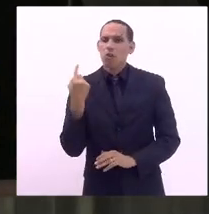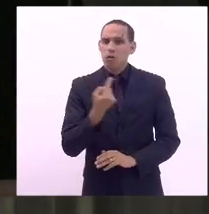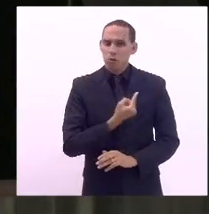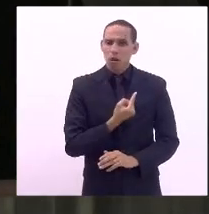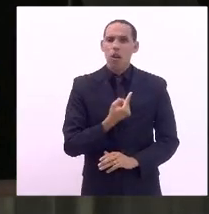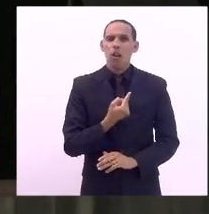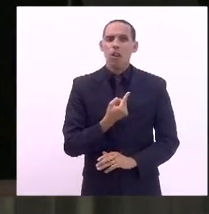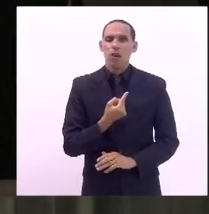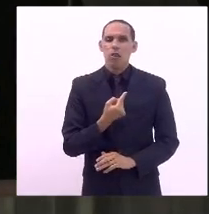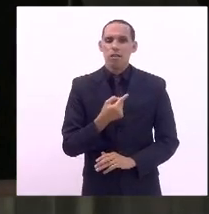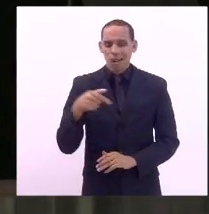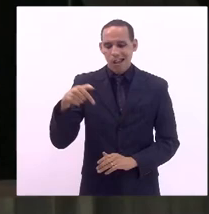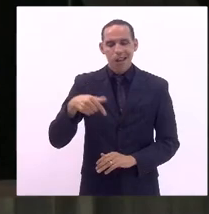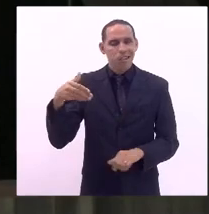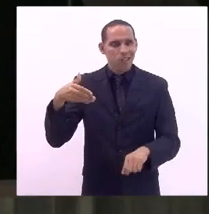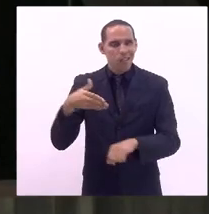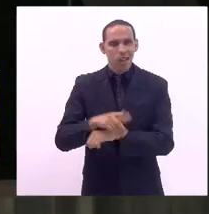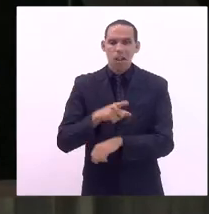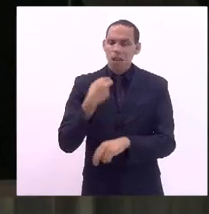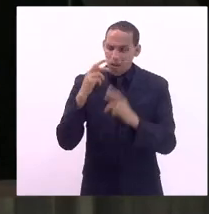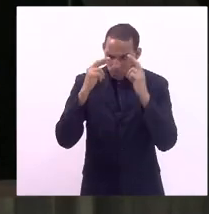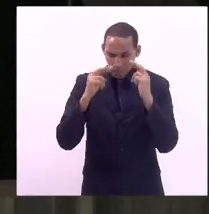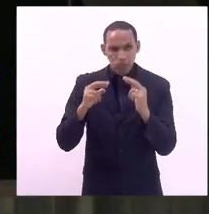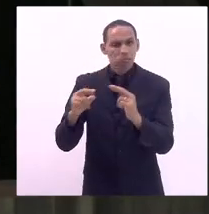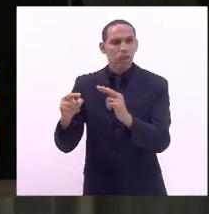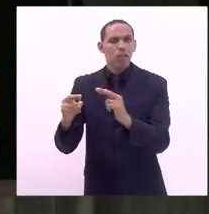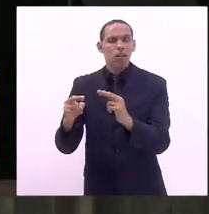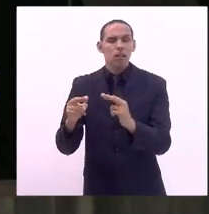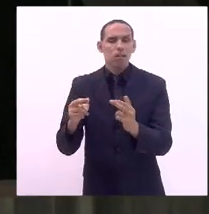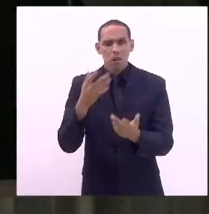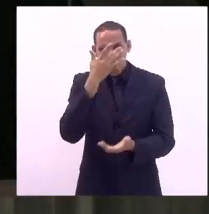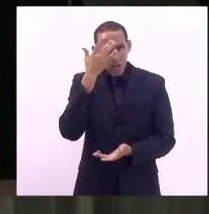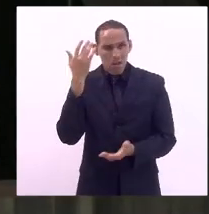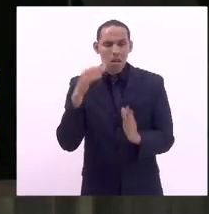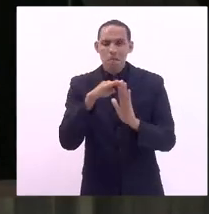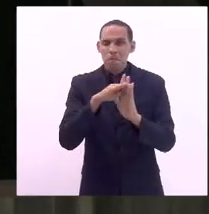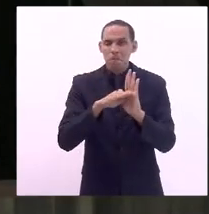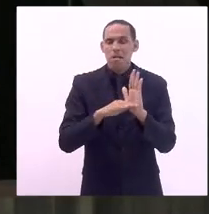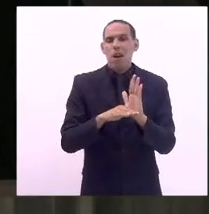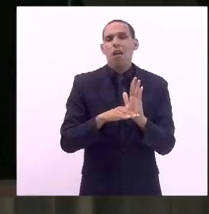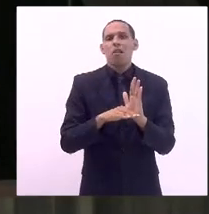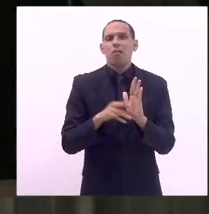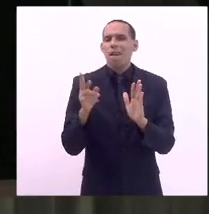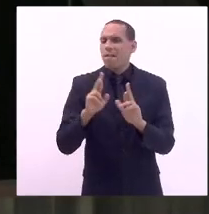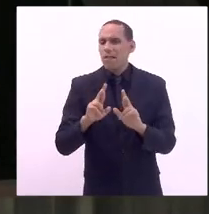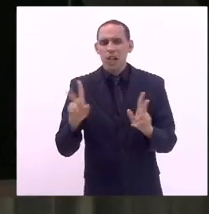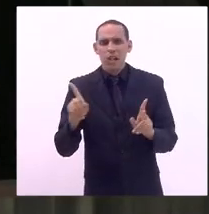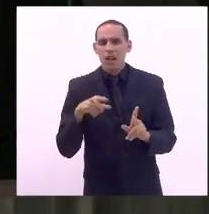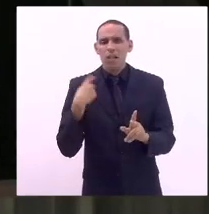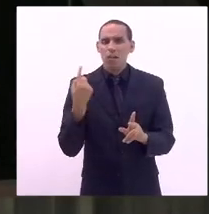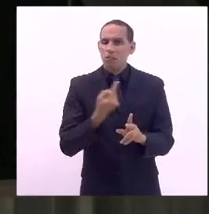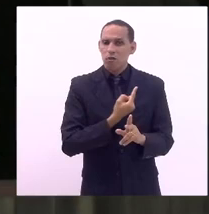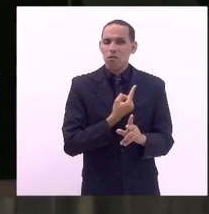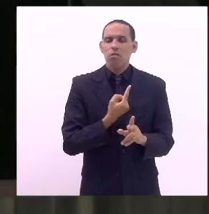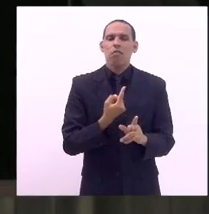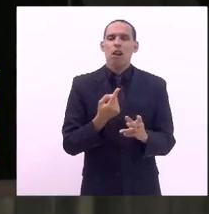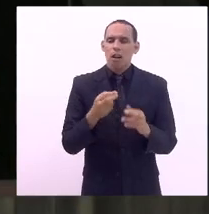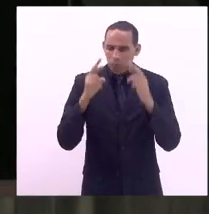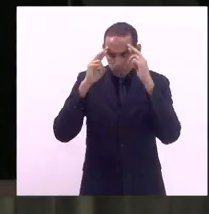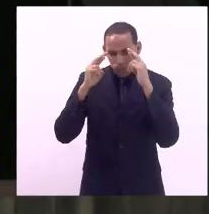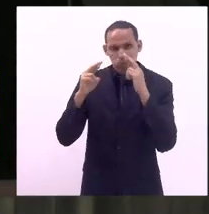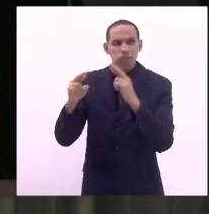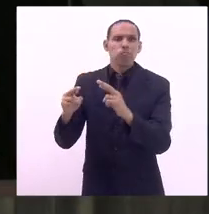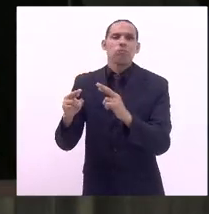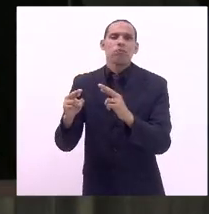casa, e respeitamos aqueles que defendem pautas diferentes das nossas, mas nós temos que manter